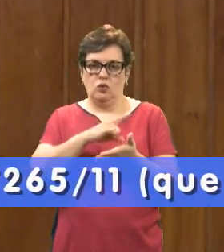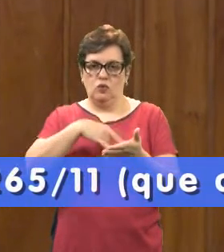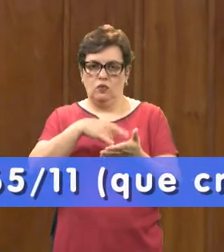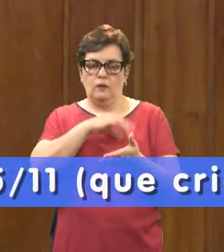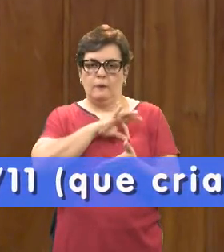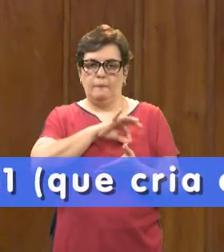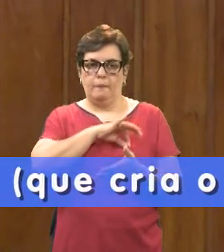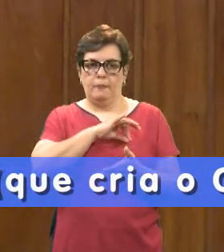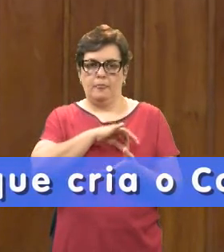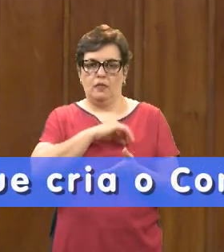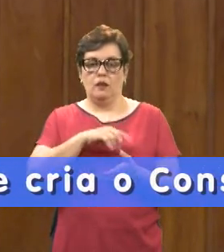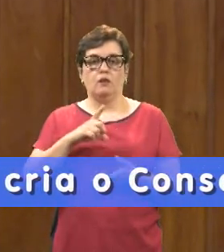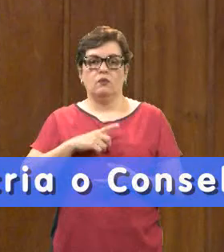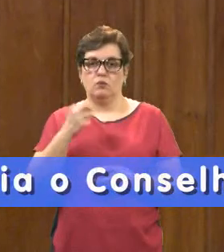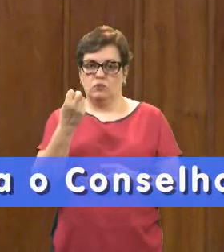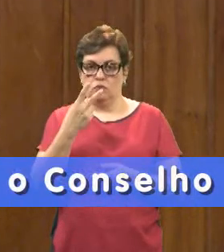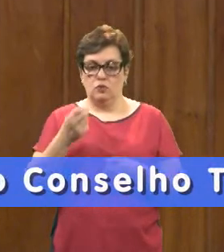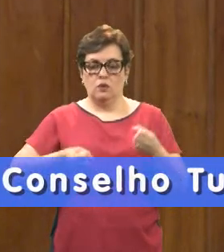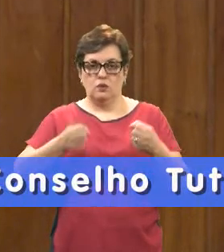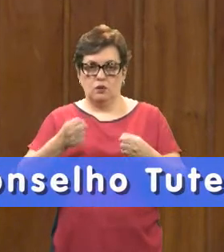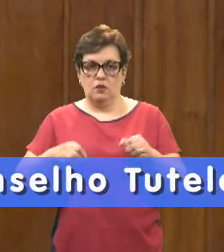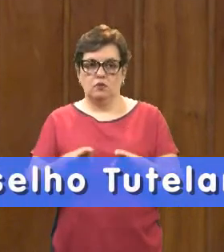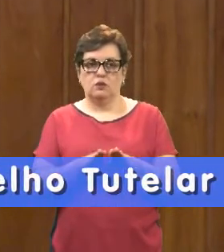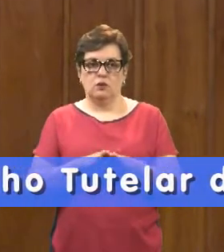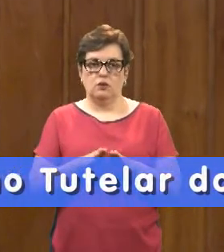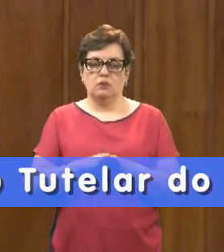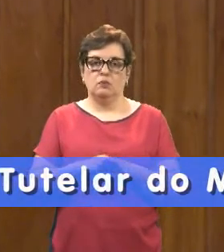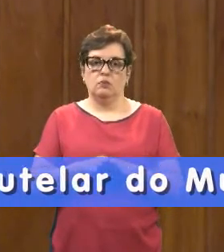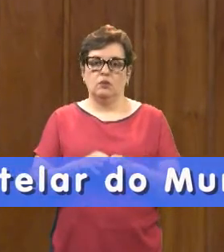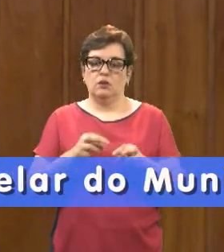atendimento, bem como todo o mobiliário